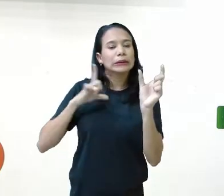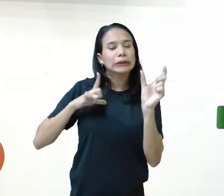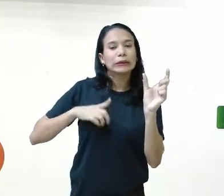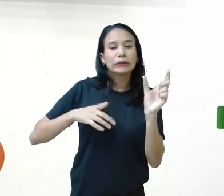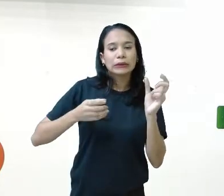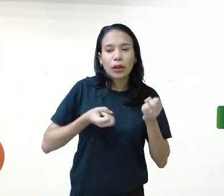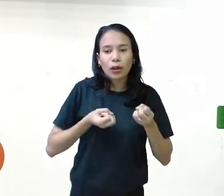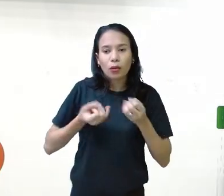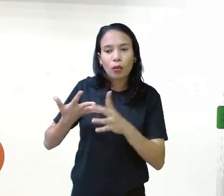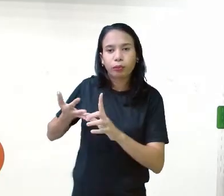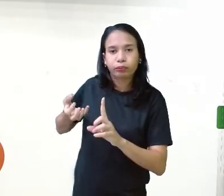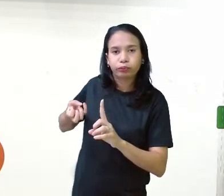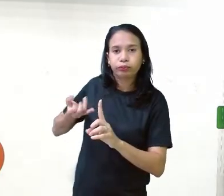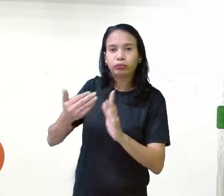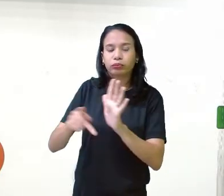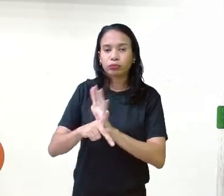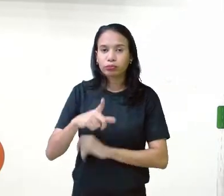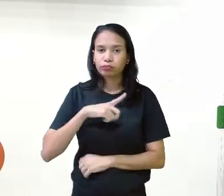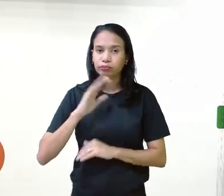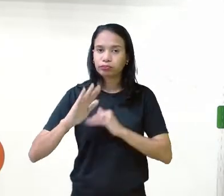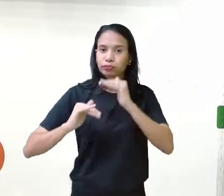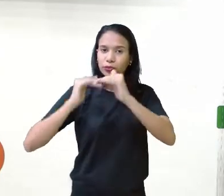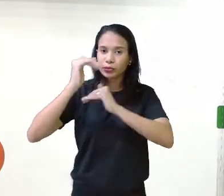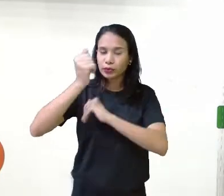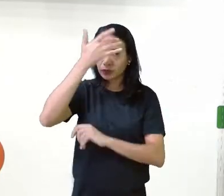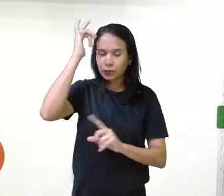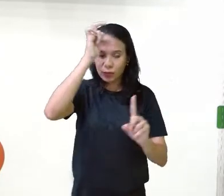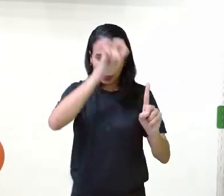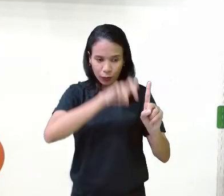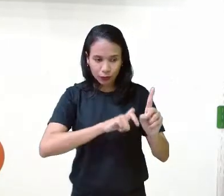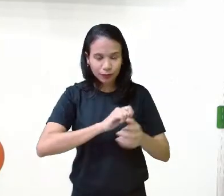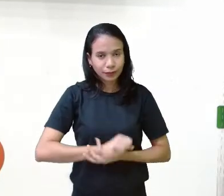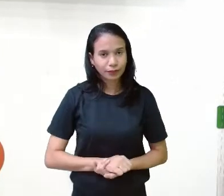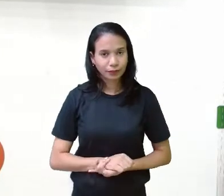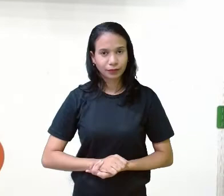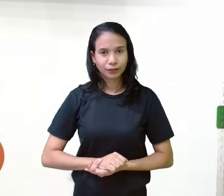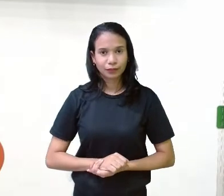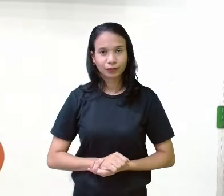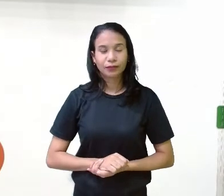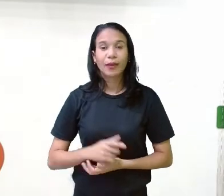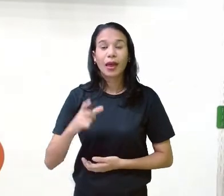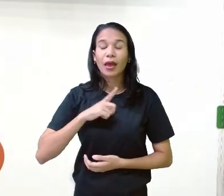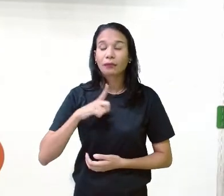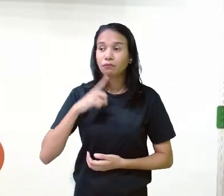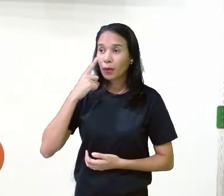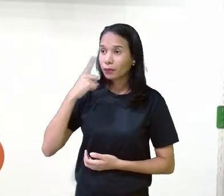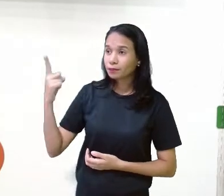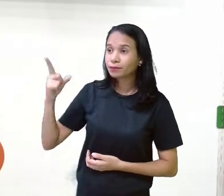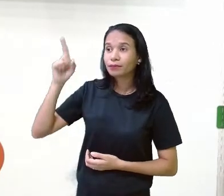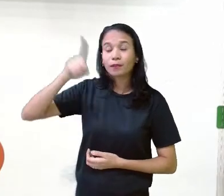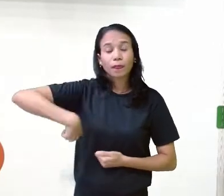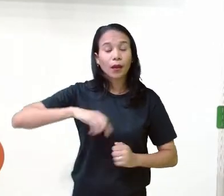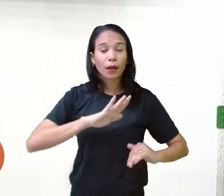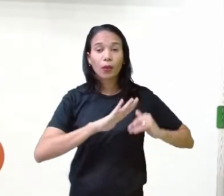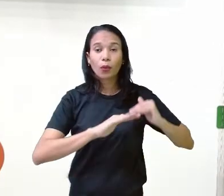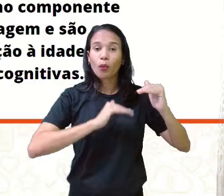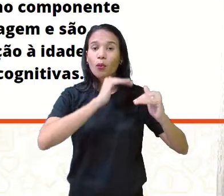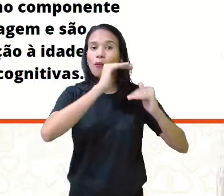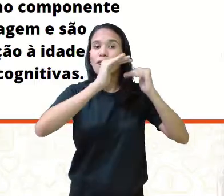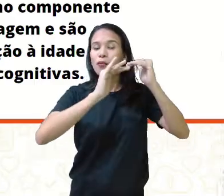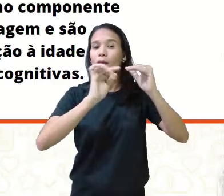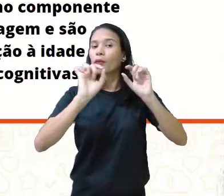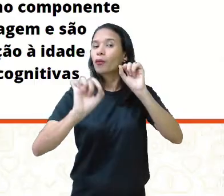traz no desenvolvimento do estudante. A dislexia do desenvolvimento